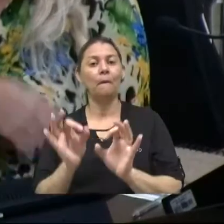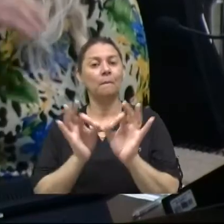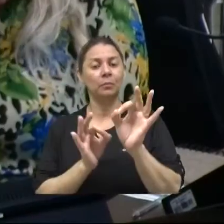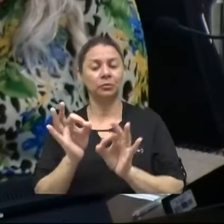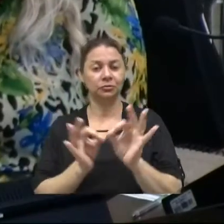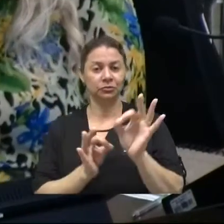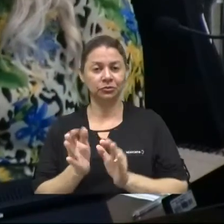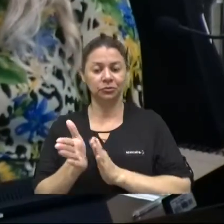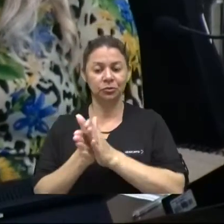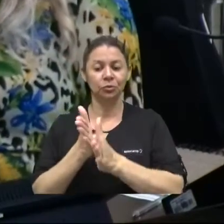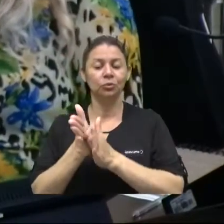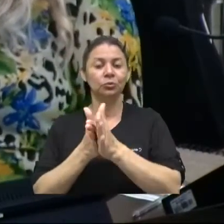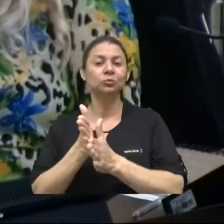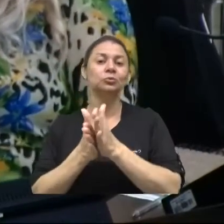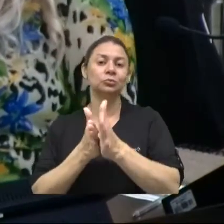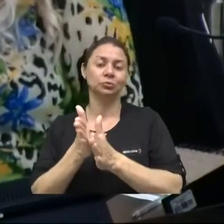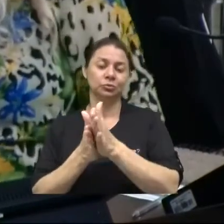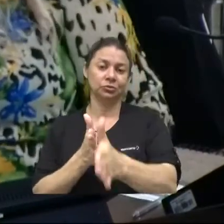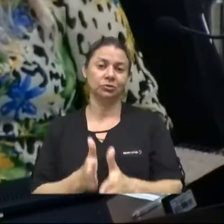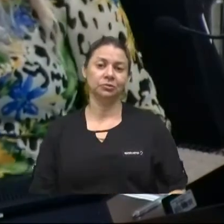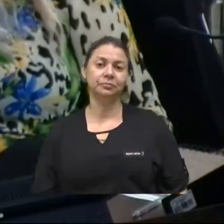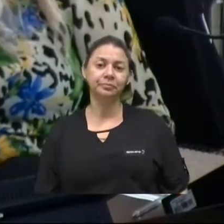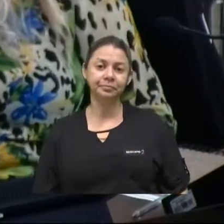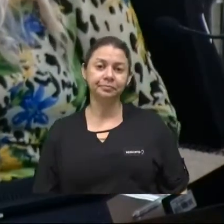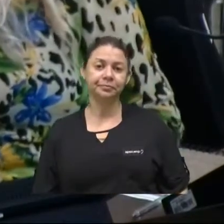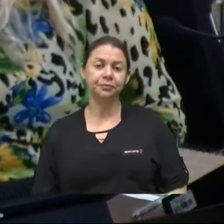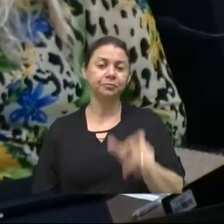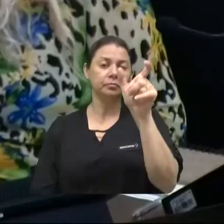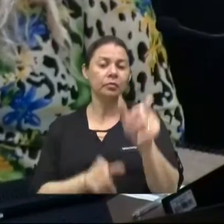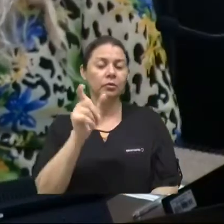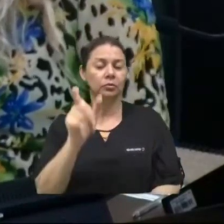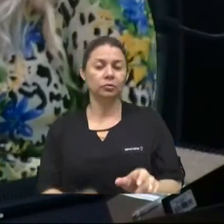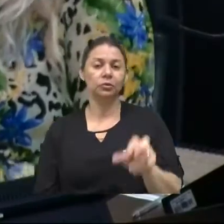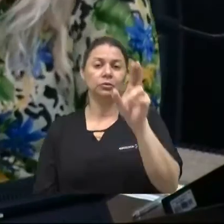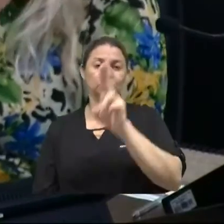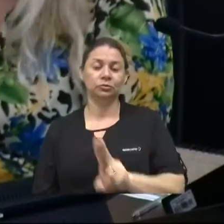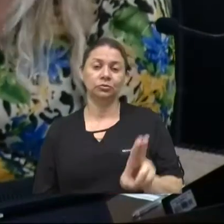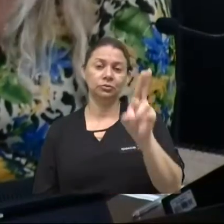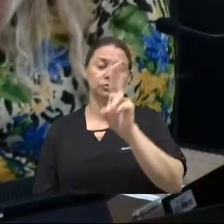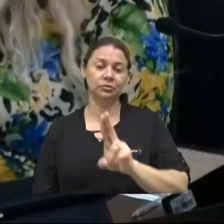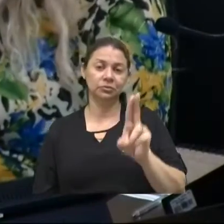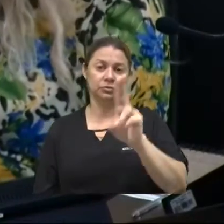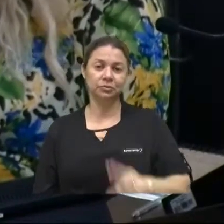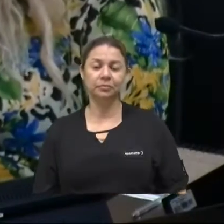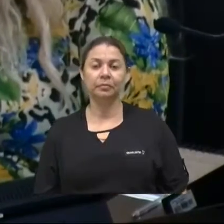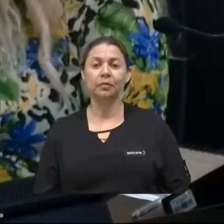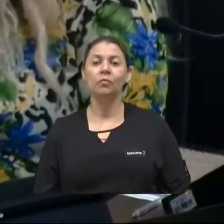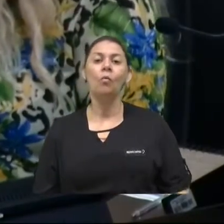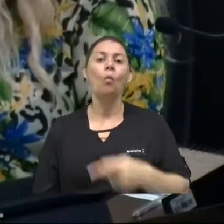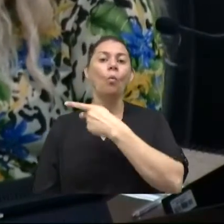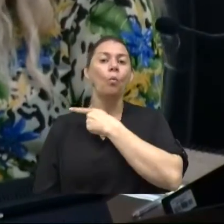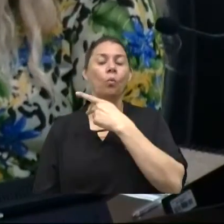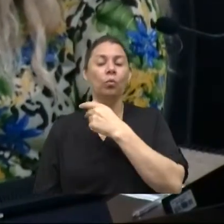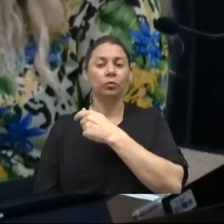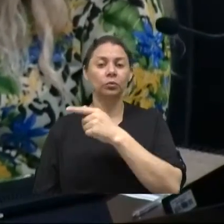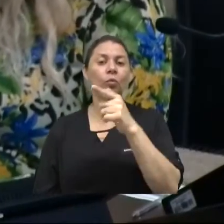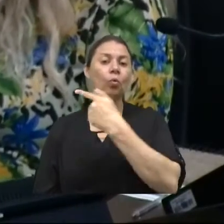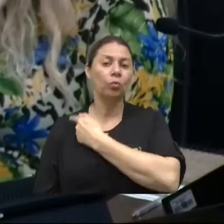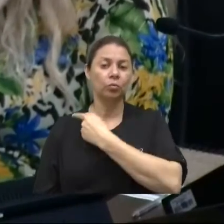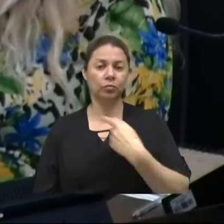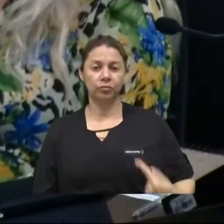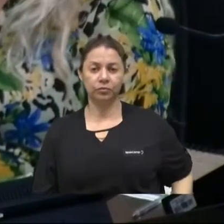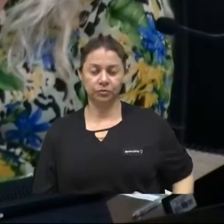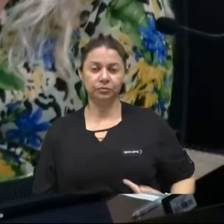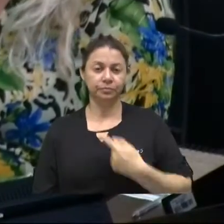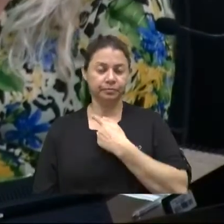trem intercidades de passageiros é uma das bandeiras de campanha do ex-governador Geraldo Alckmin e foi apresentado pela